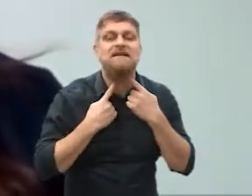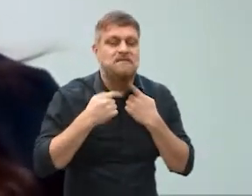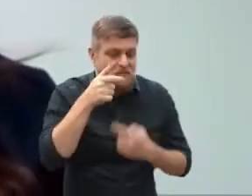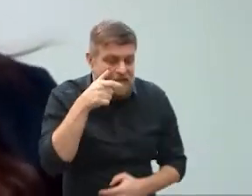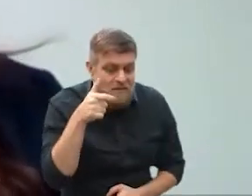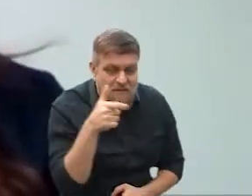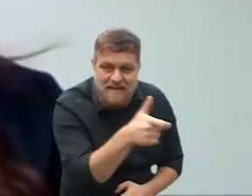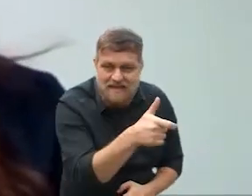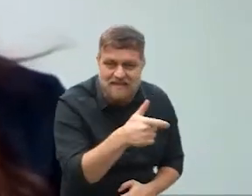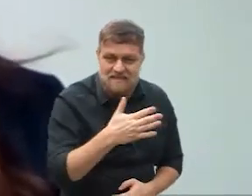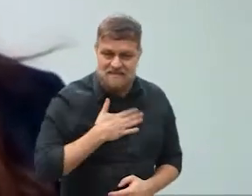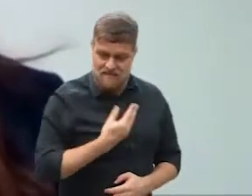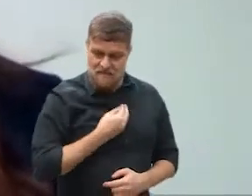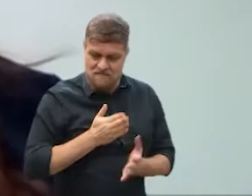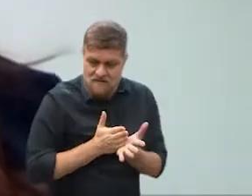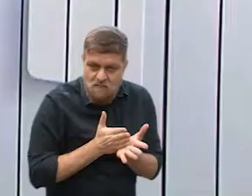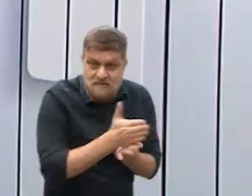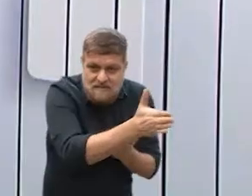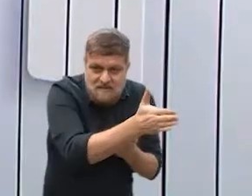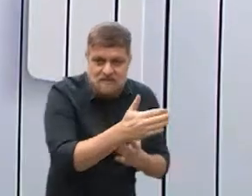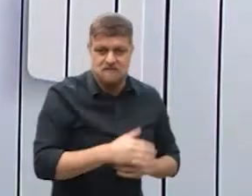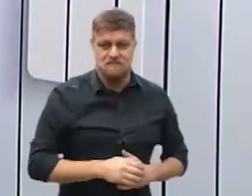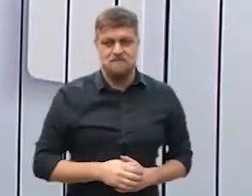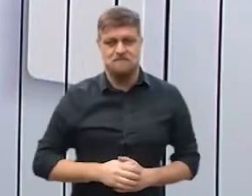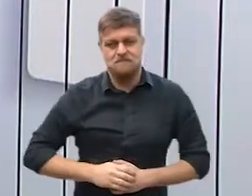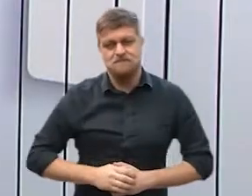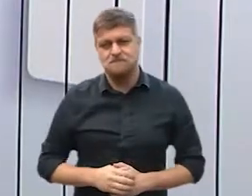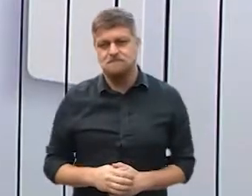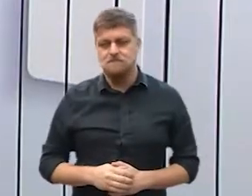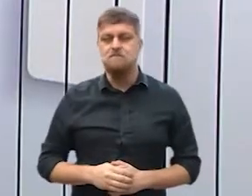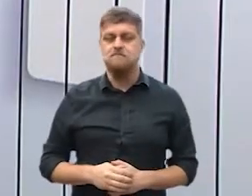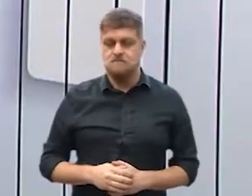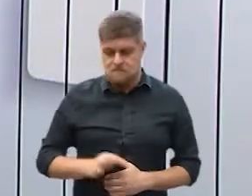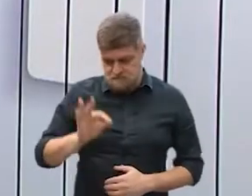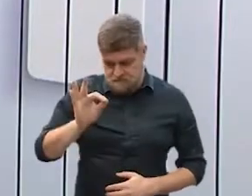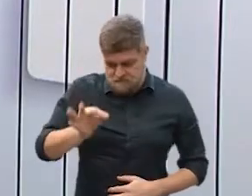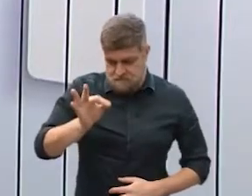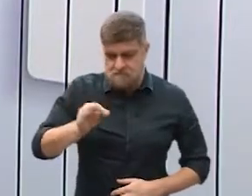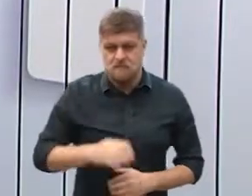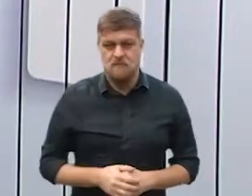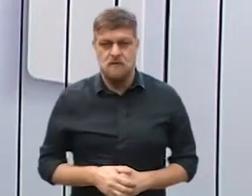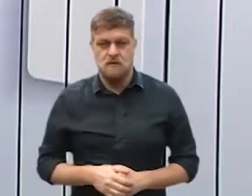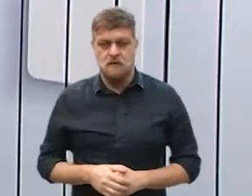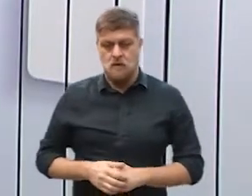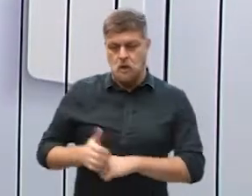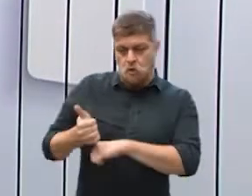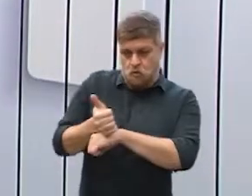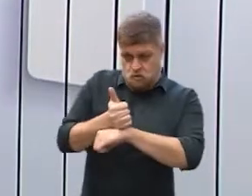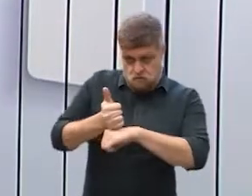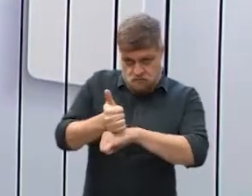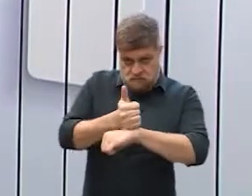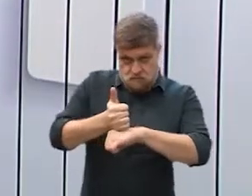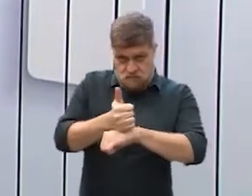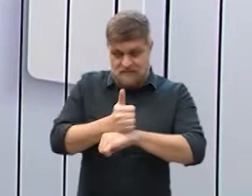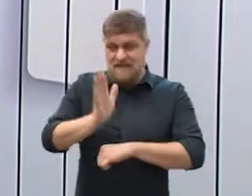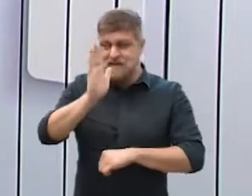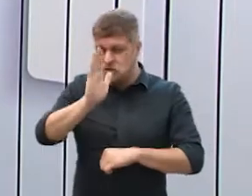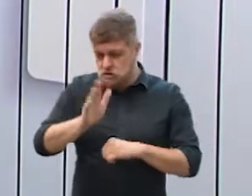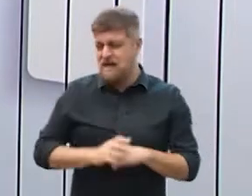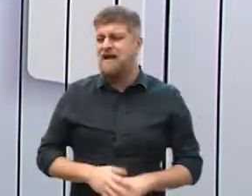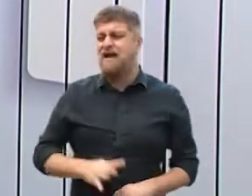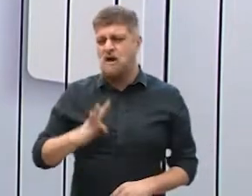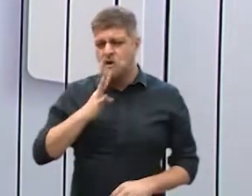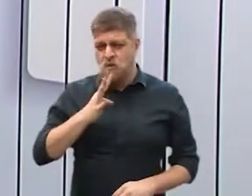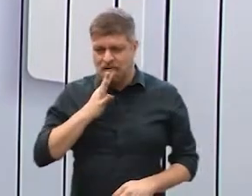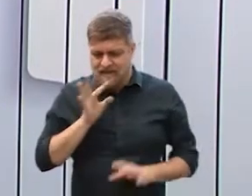que eu quero seguir. Com certeza. Ô, Carolina, enquanto os educadores estão plenamente